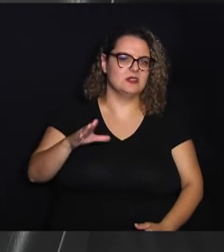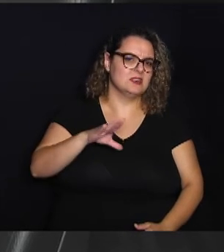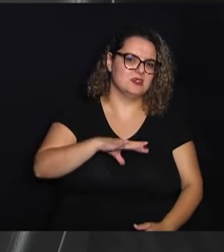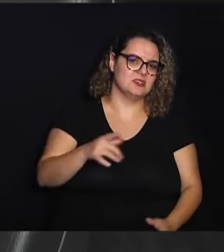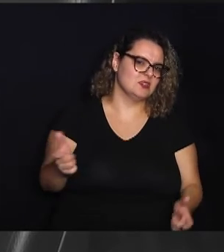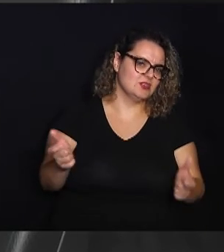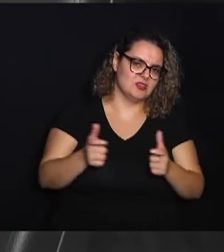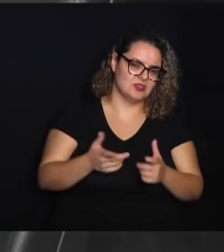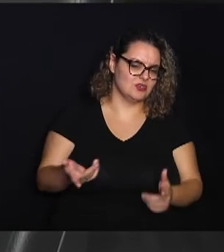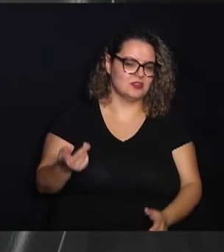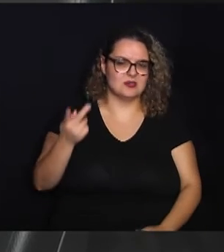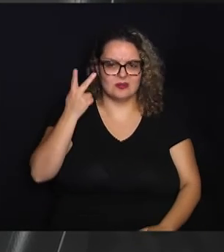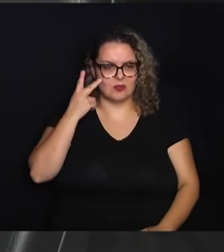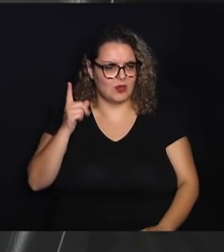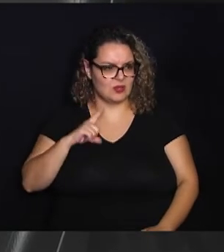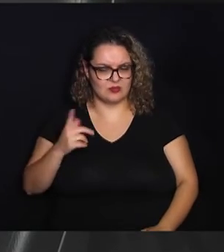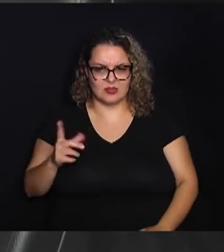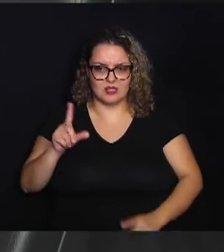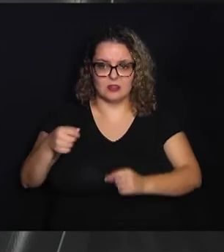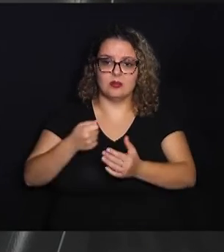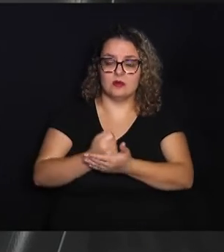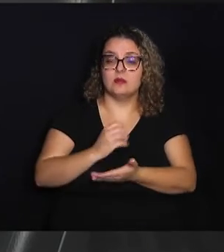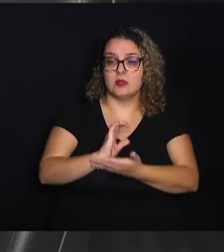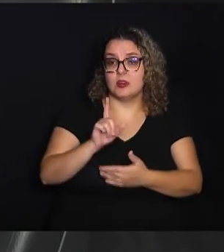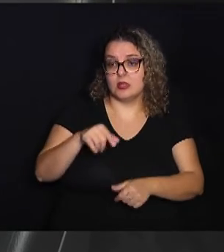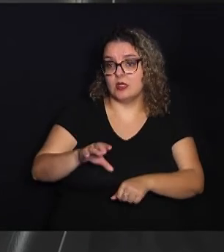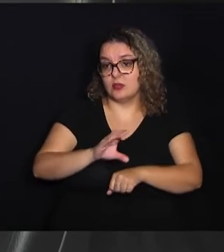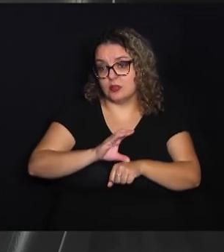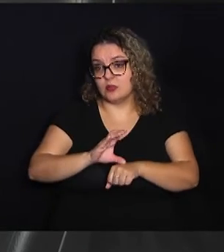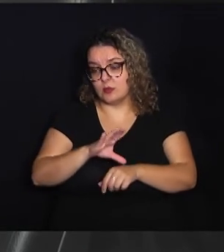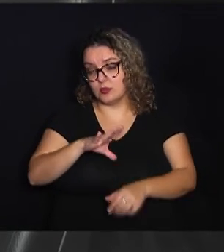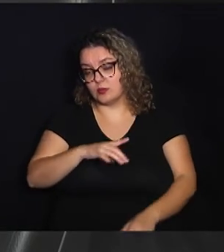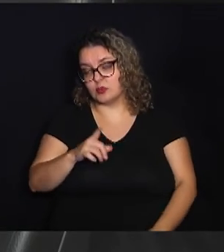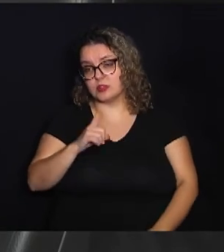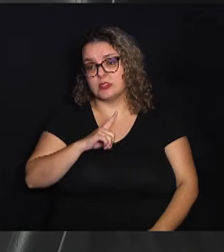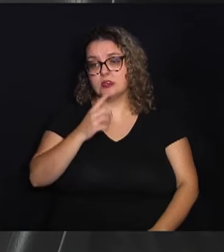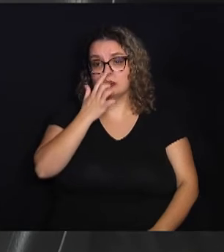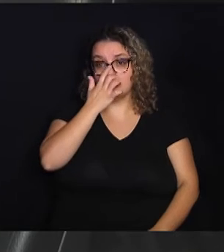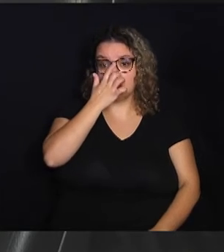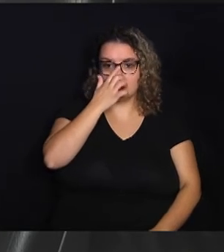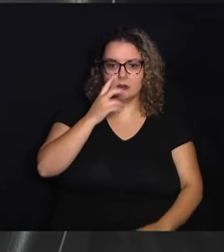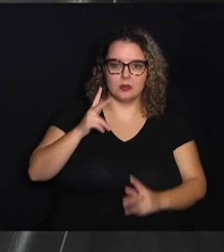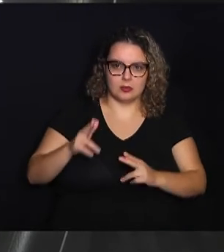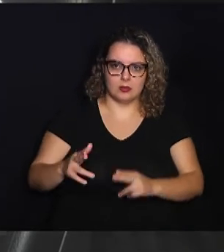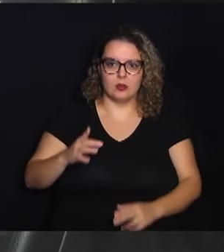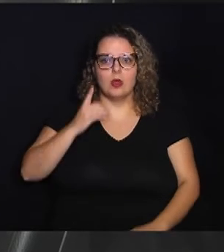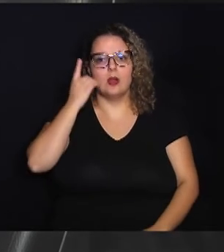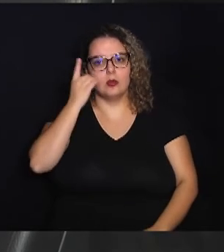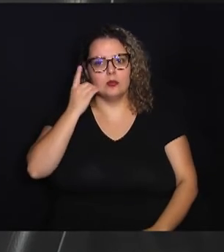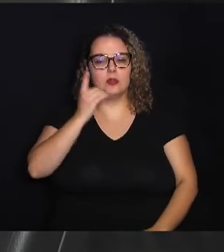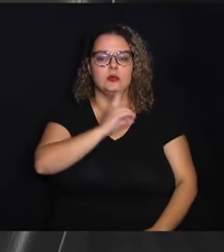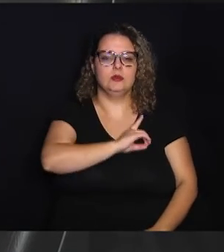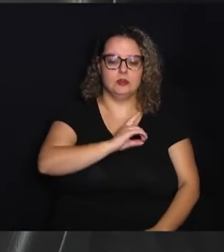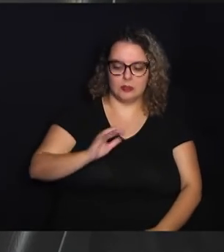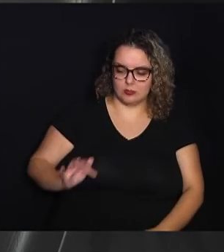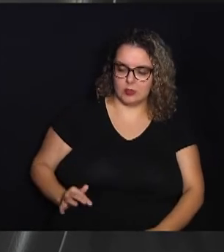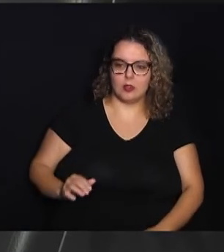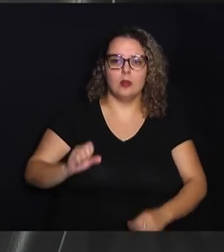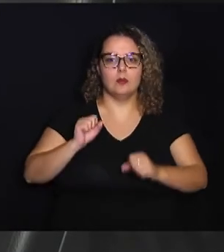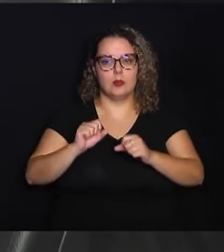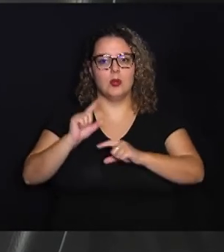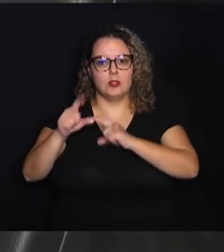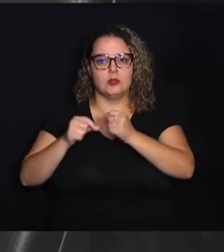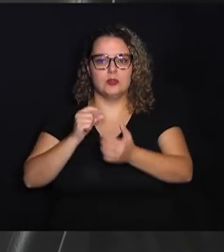tinham essa emenda impositiva. É algo constitucional, que é possível que o município tenha, assim como o deputado federal tem condições de